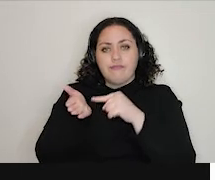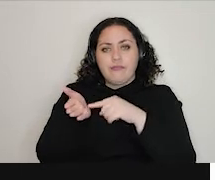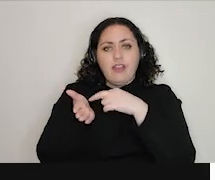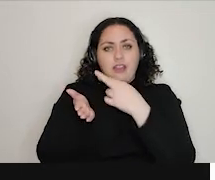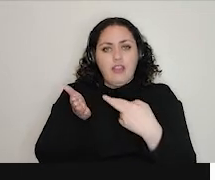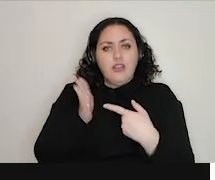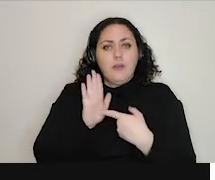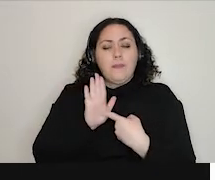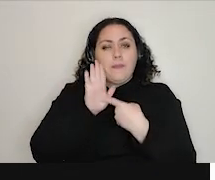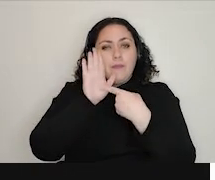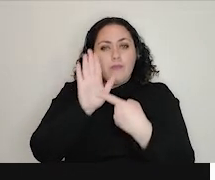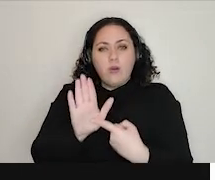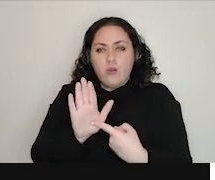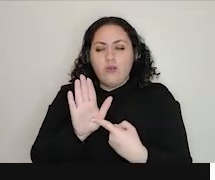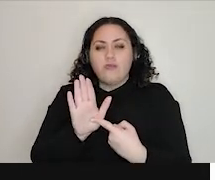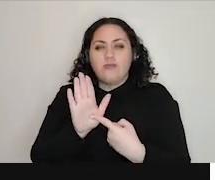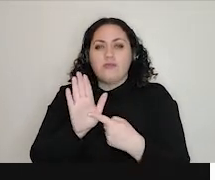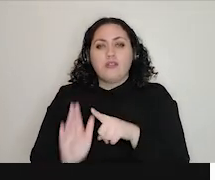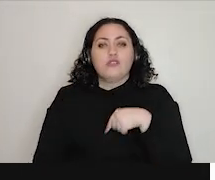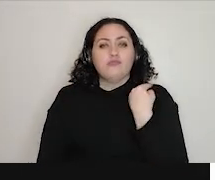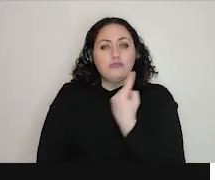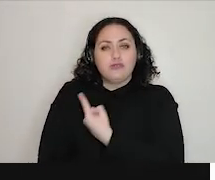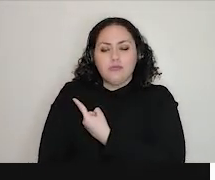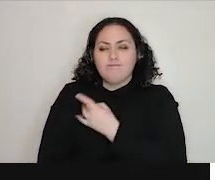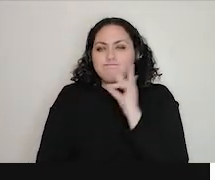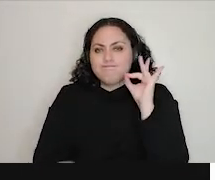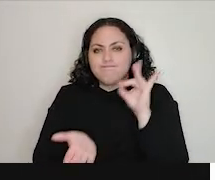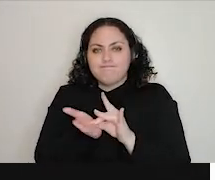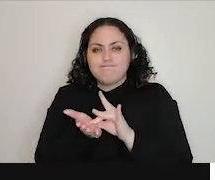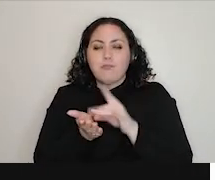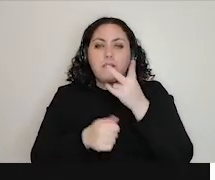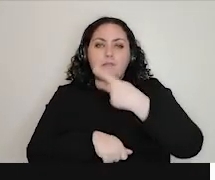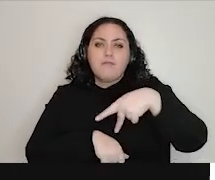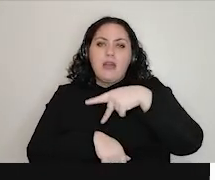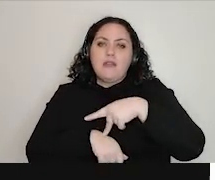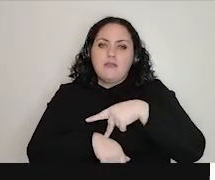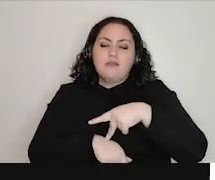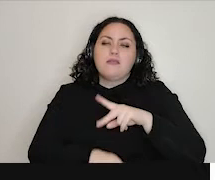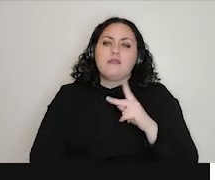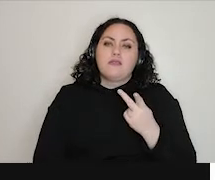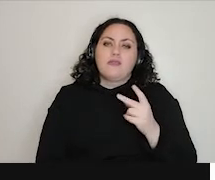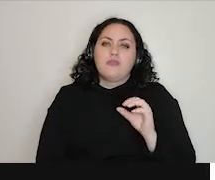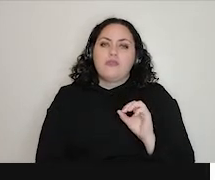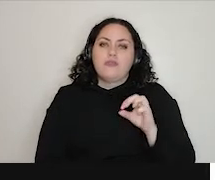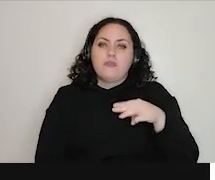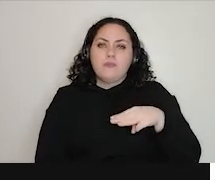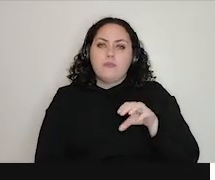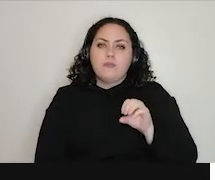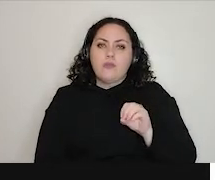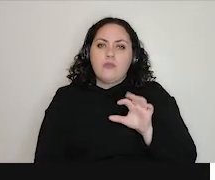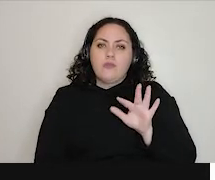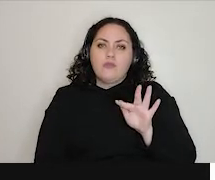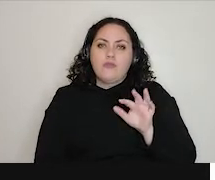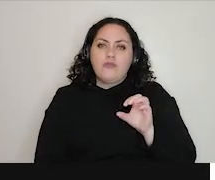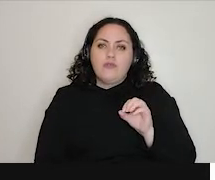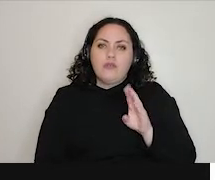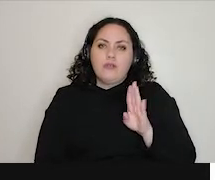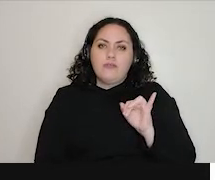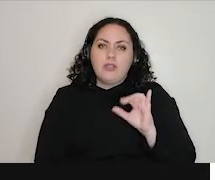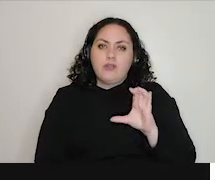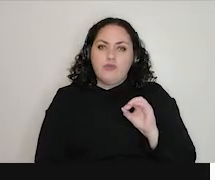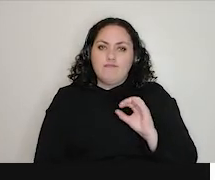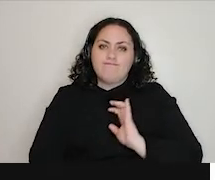né, o quanto nós somos um país homofóbico. E esse país que é